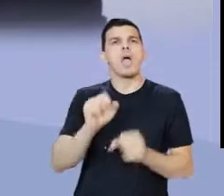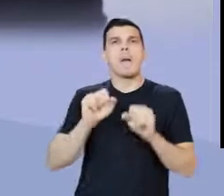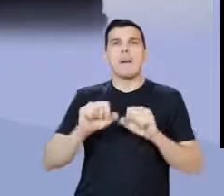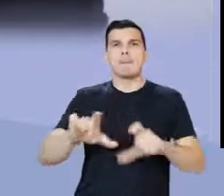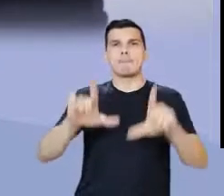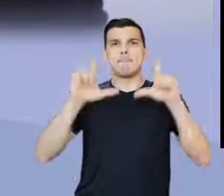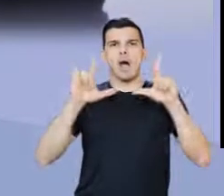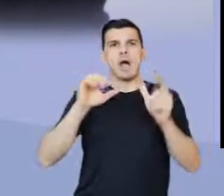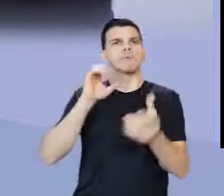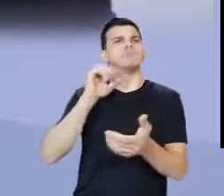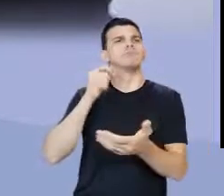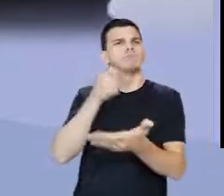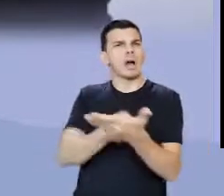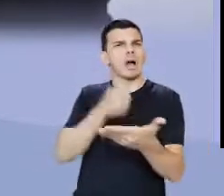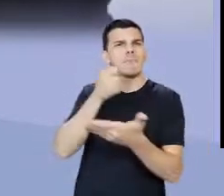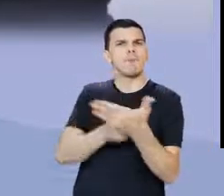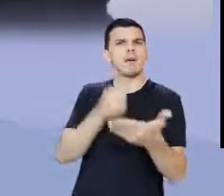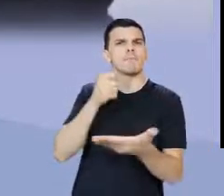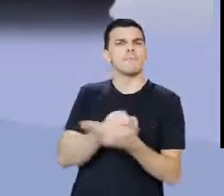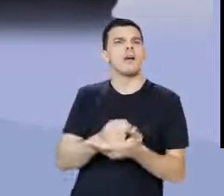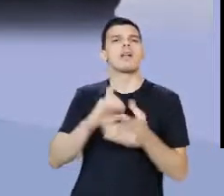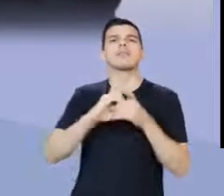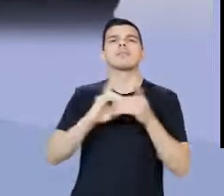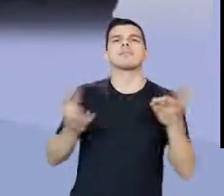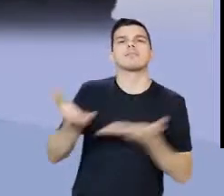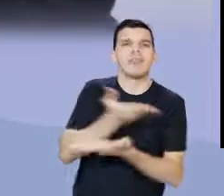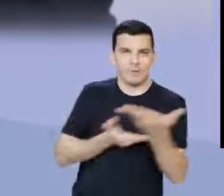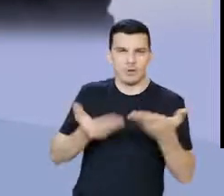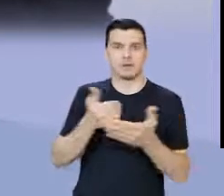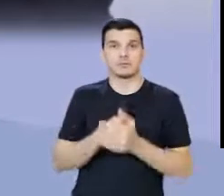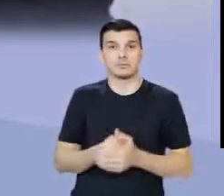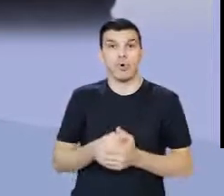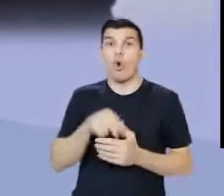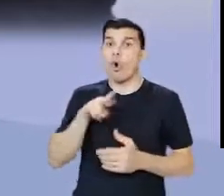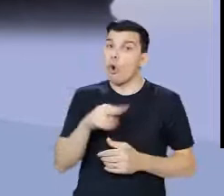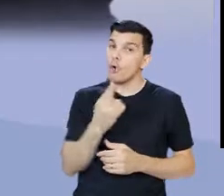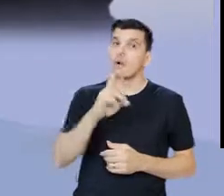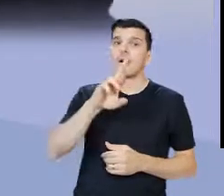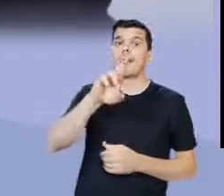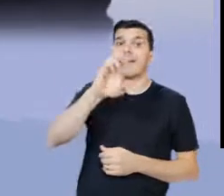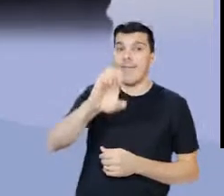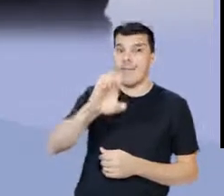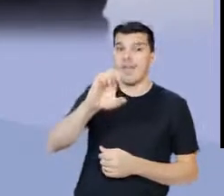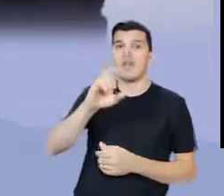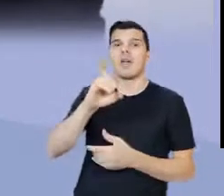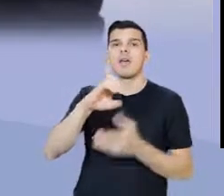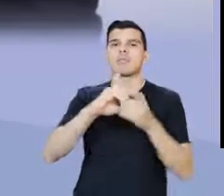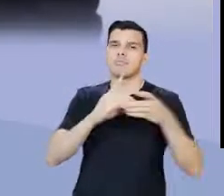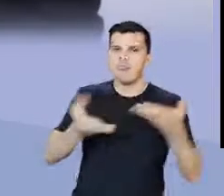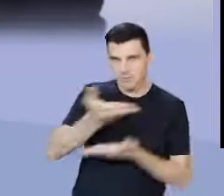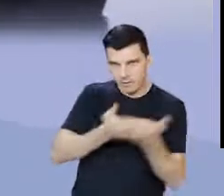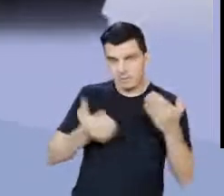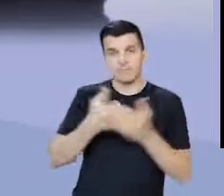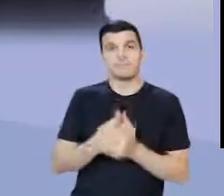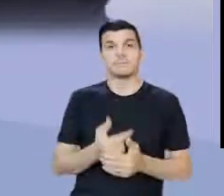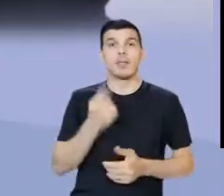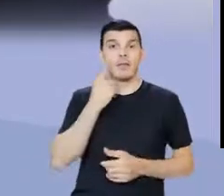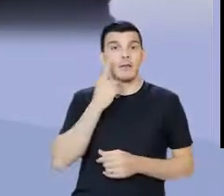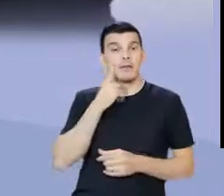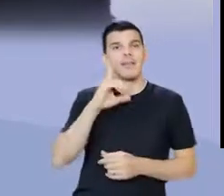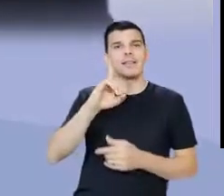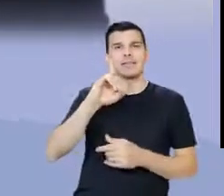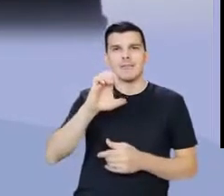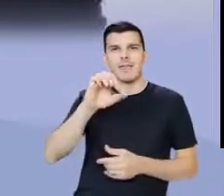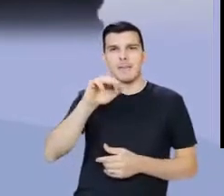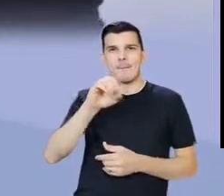que aí é a expressão máxima para a prova do Enem do que a gente chama de democratização ou de redemocratização. Se você sabe